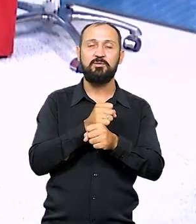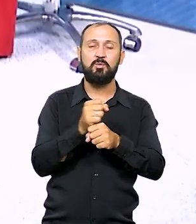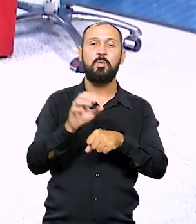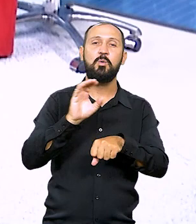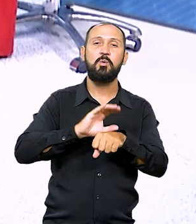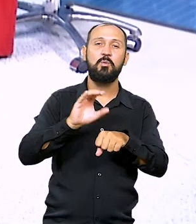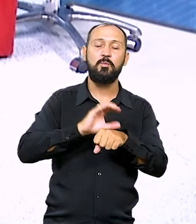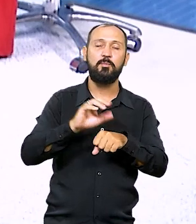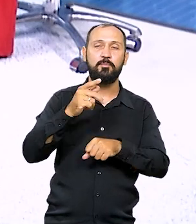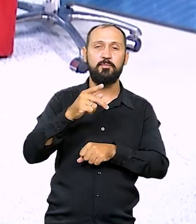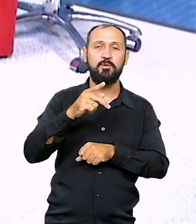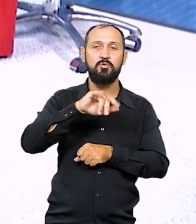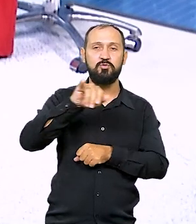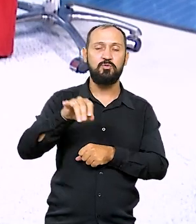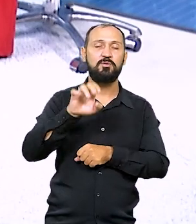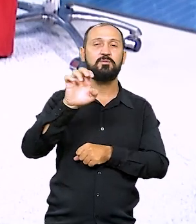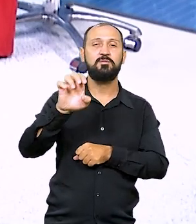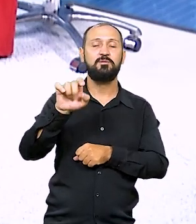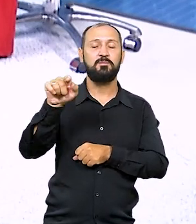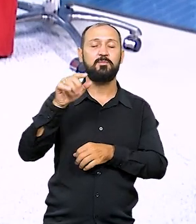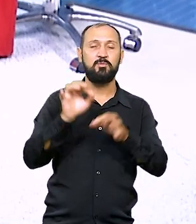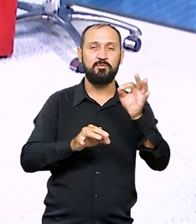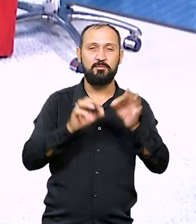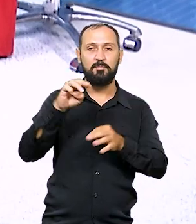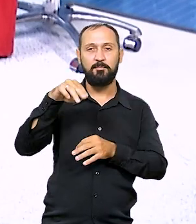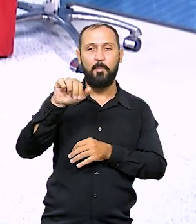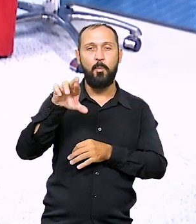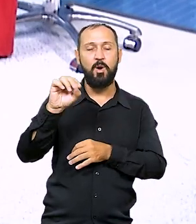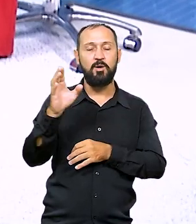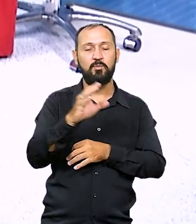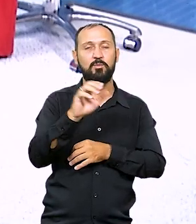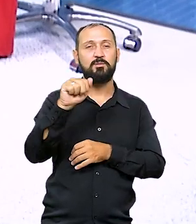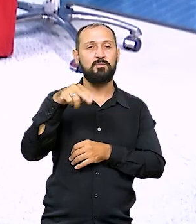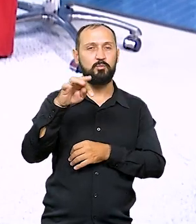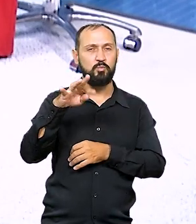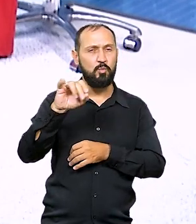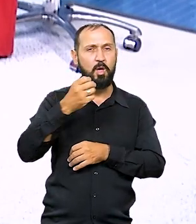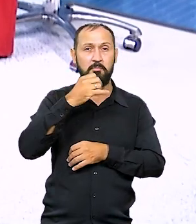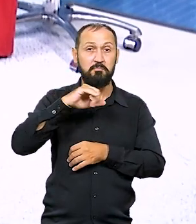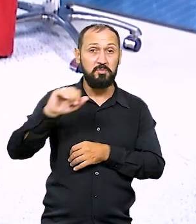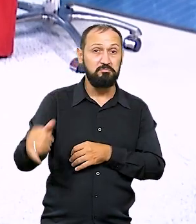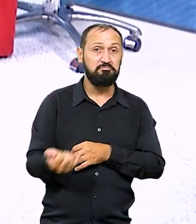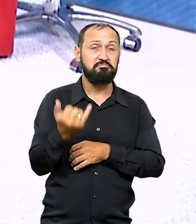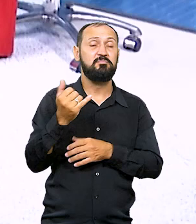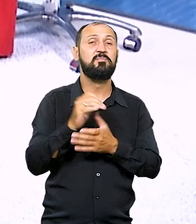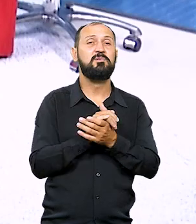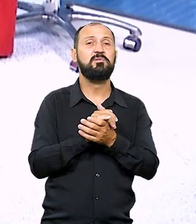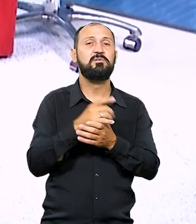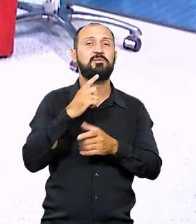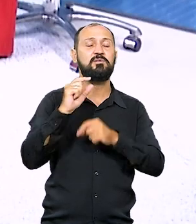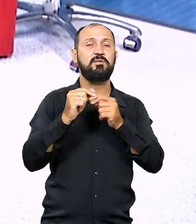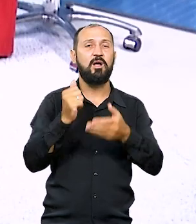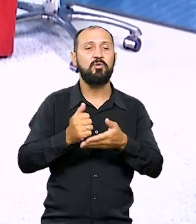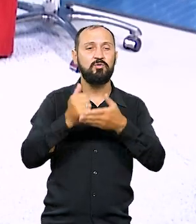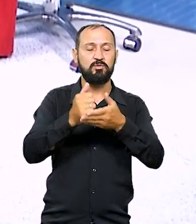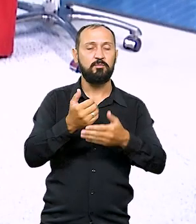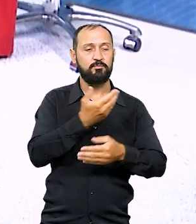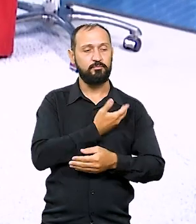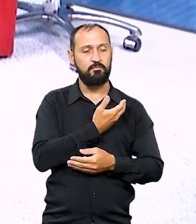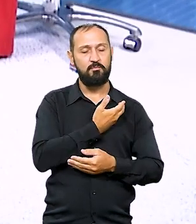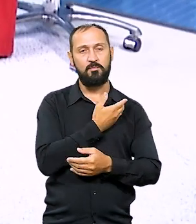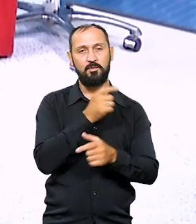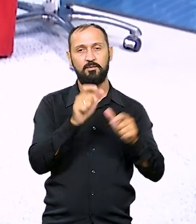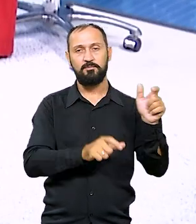agora nós fechamos um ano com um curso de PJ ECALC ministrado pelo juiz Marco Antônio de Freitas, muito proveitoso, que